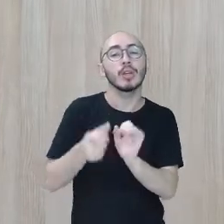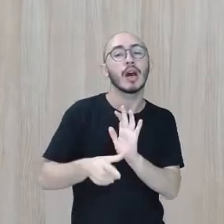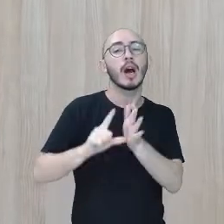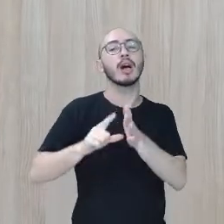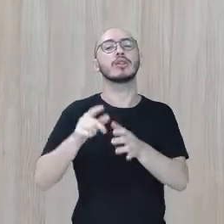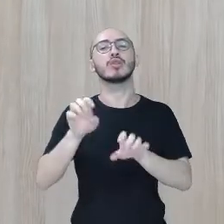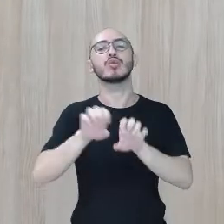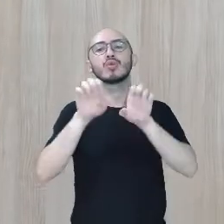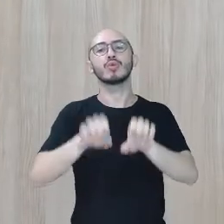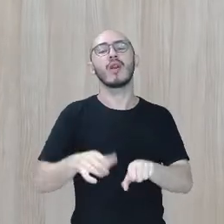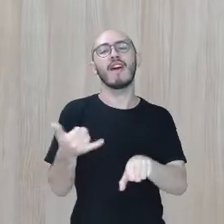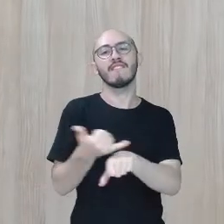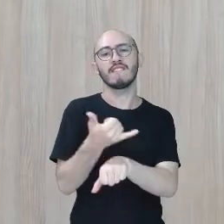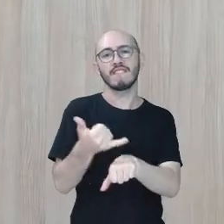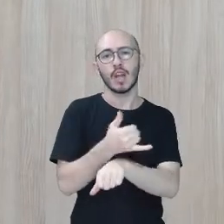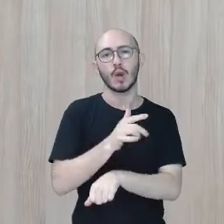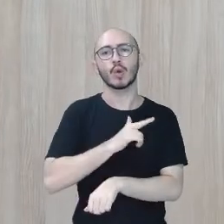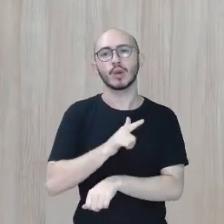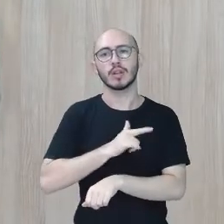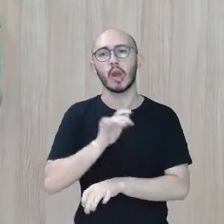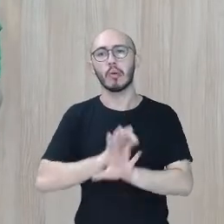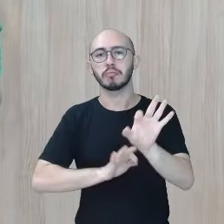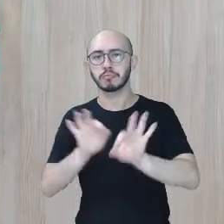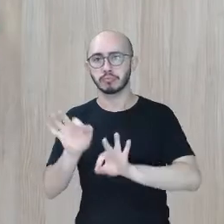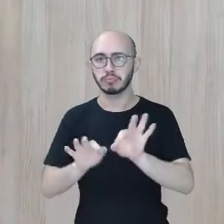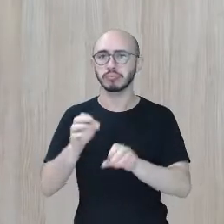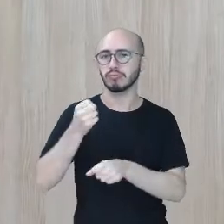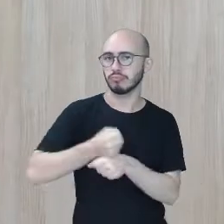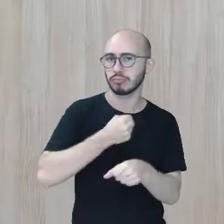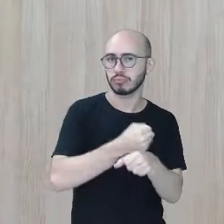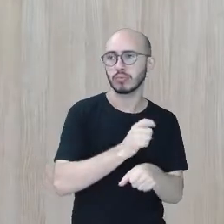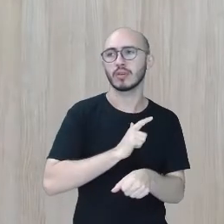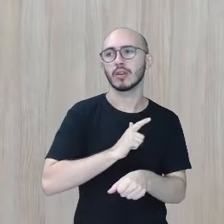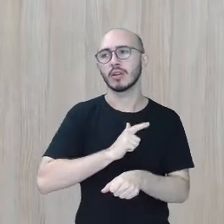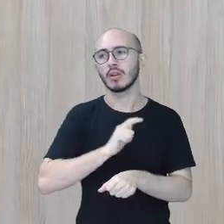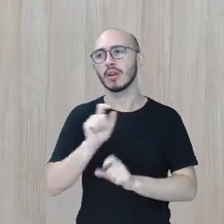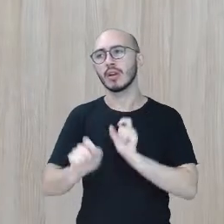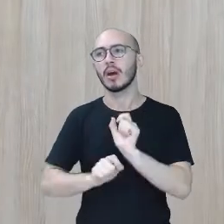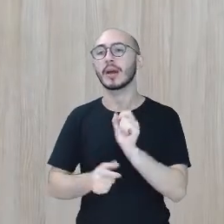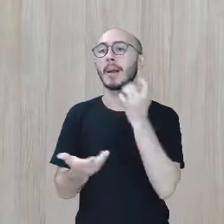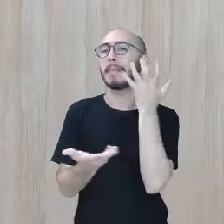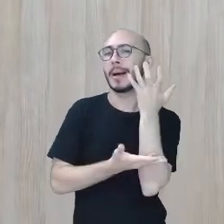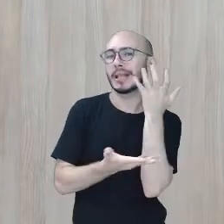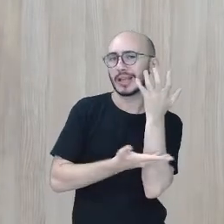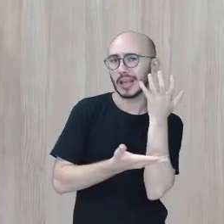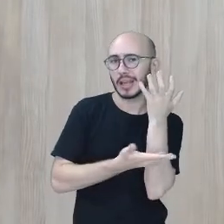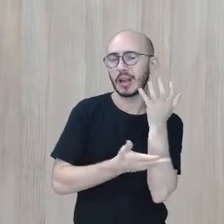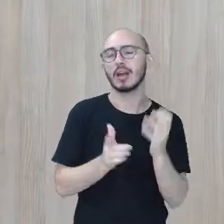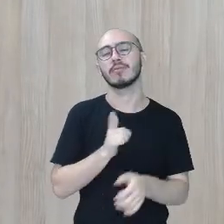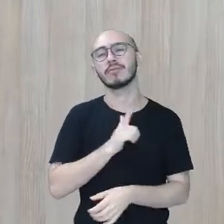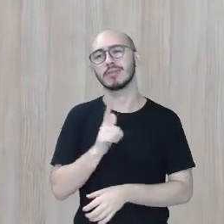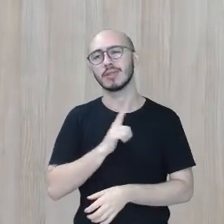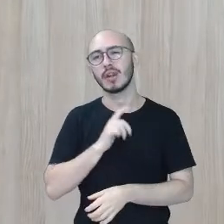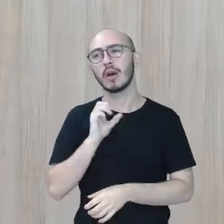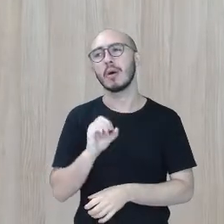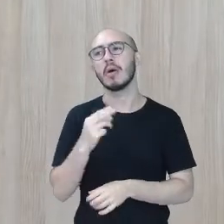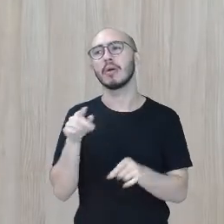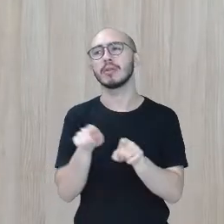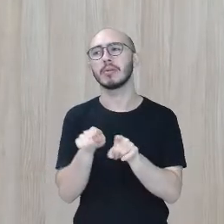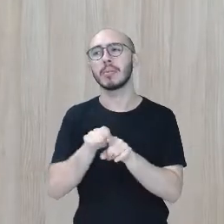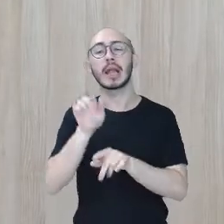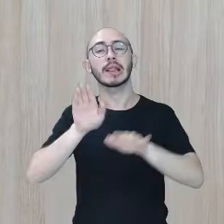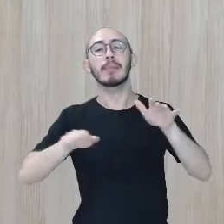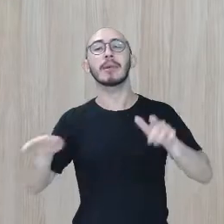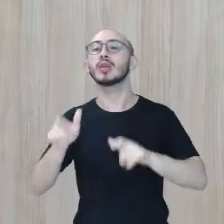né? Antigamente, né, se organizavam as construções com instalações de madeira, né? Madeira ou a depender